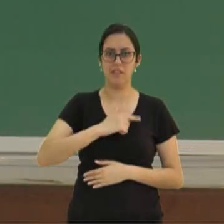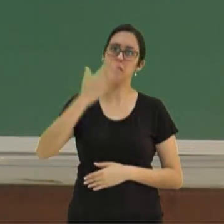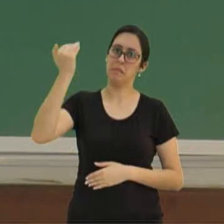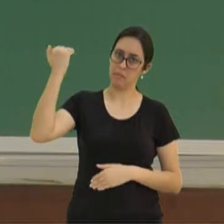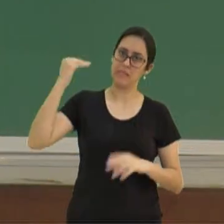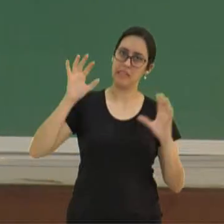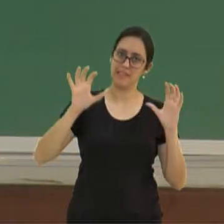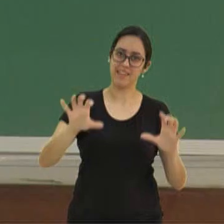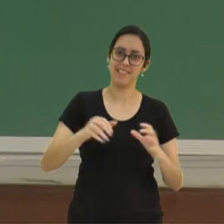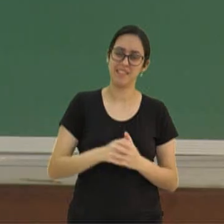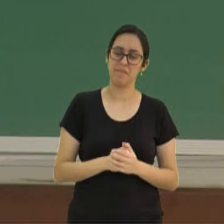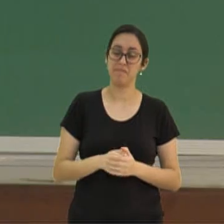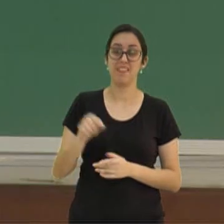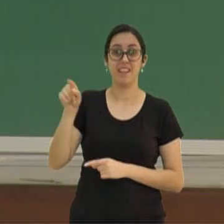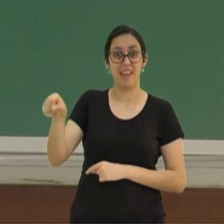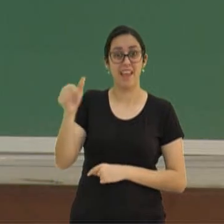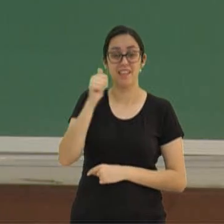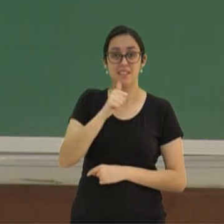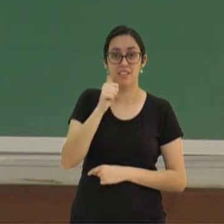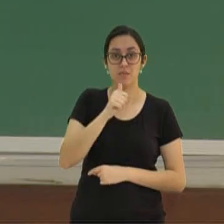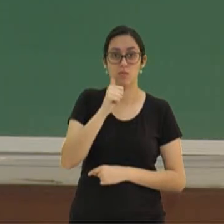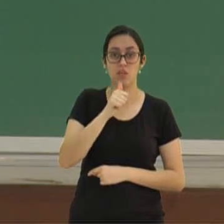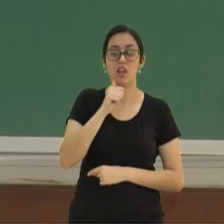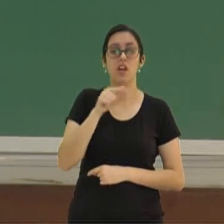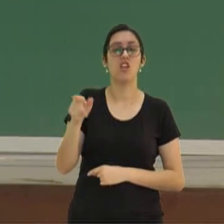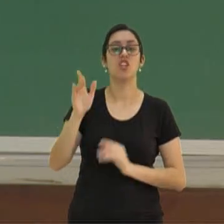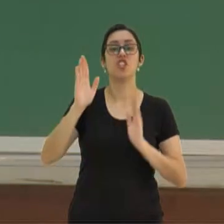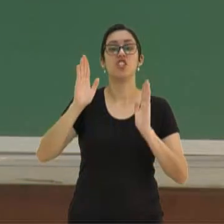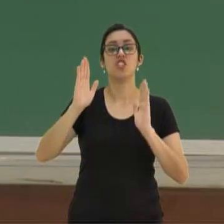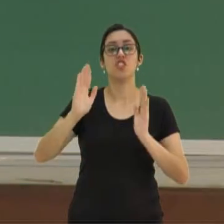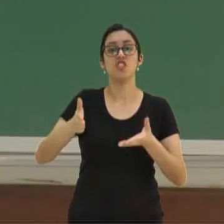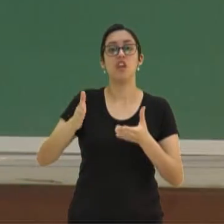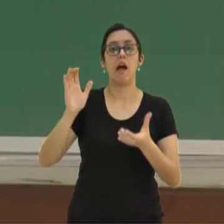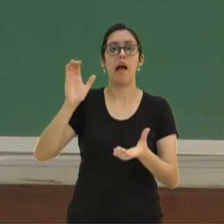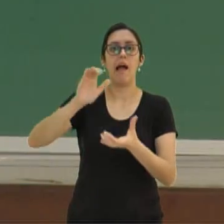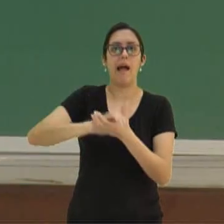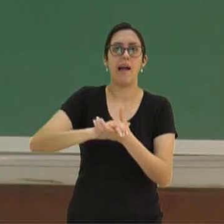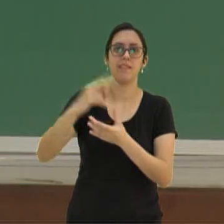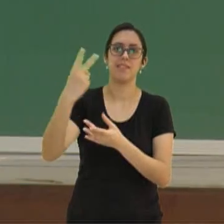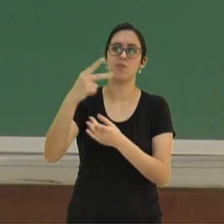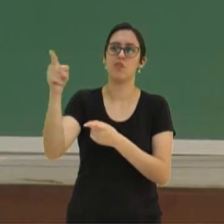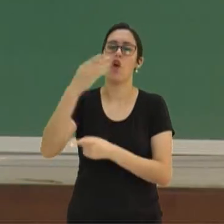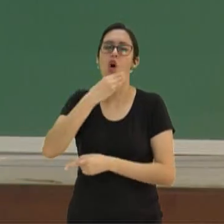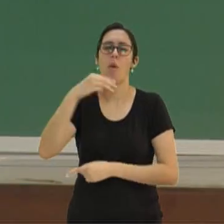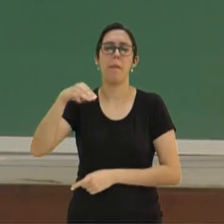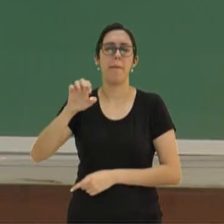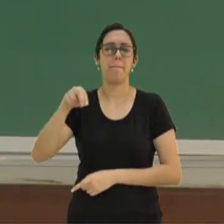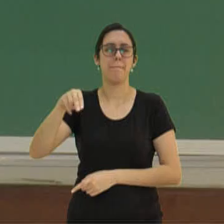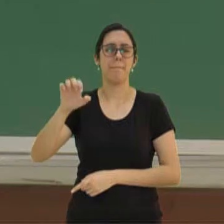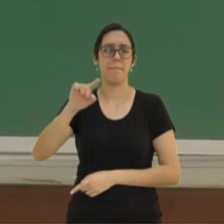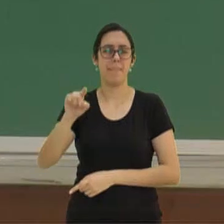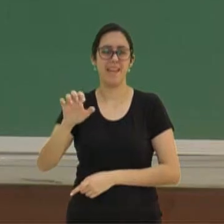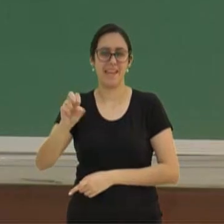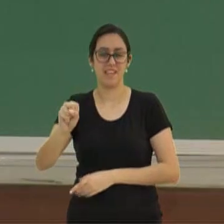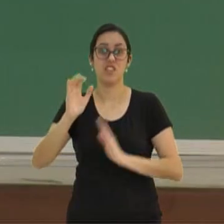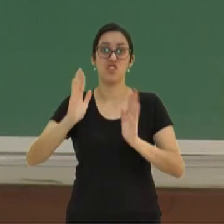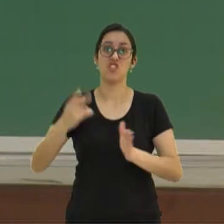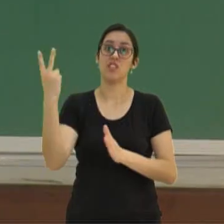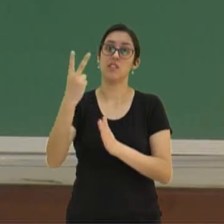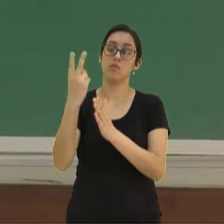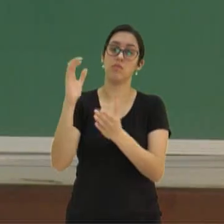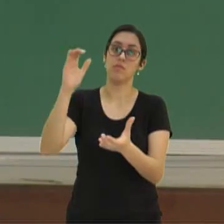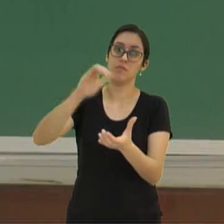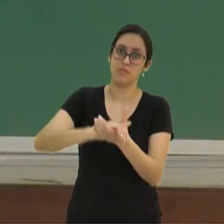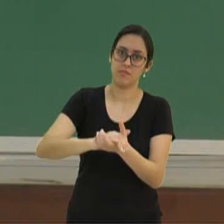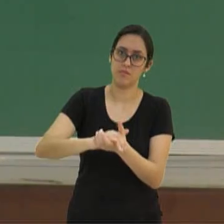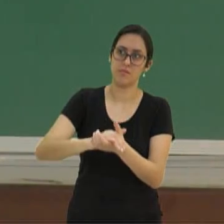ela era a segunda esposa de Menezes, que em primeiras núpcias, como Nogueira mesmo diz, tinha sido